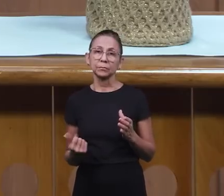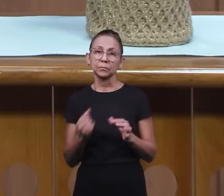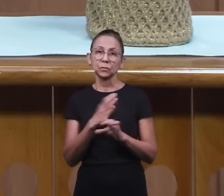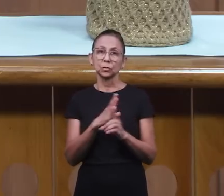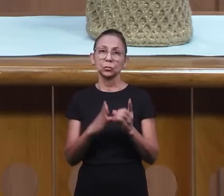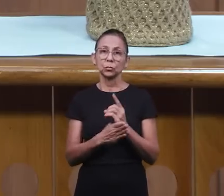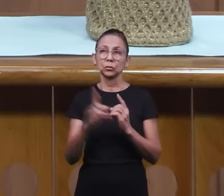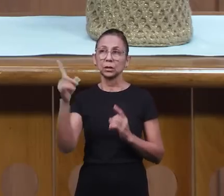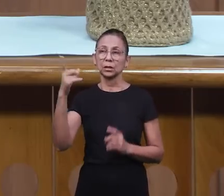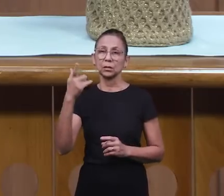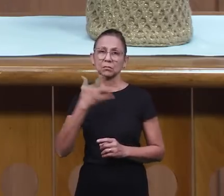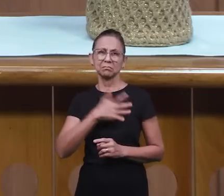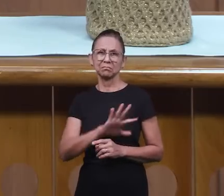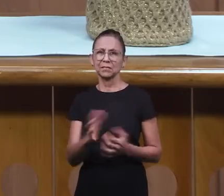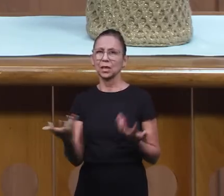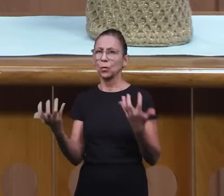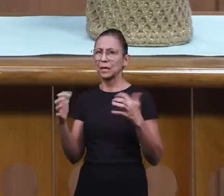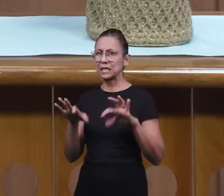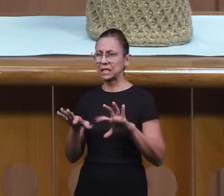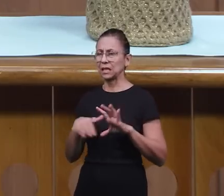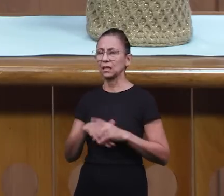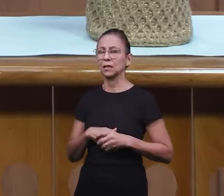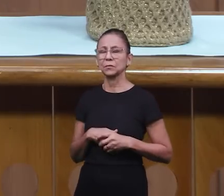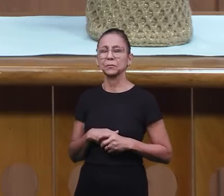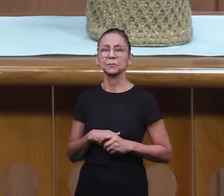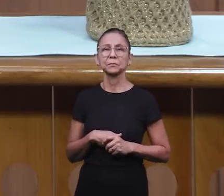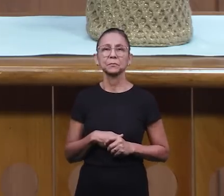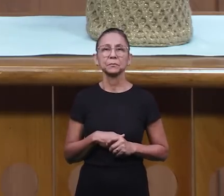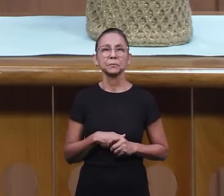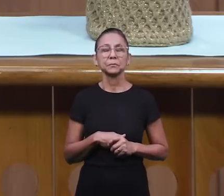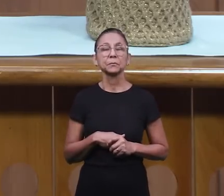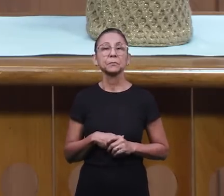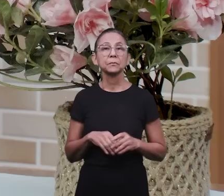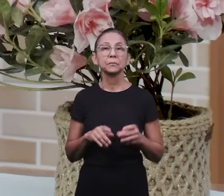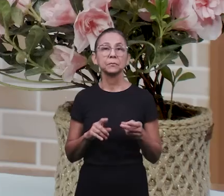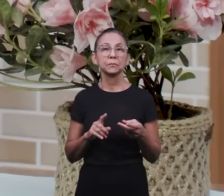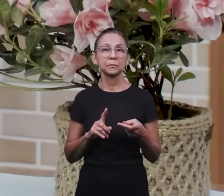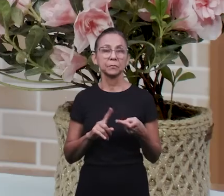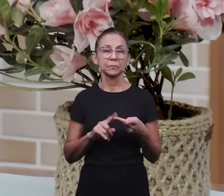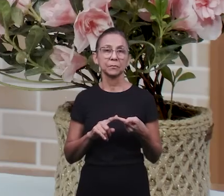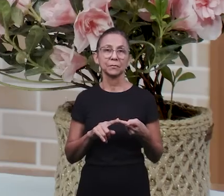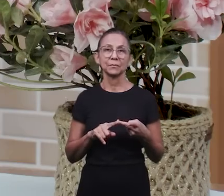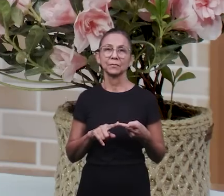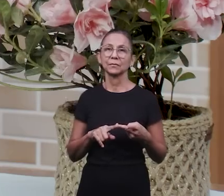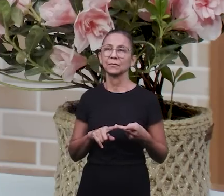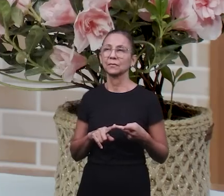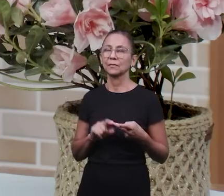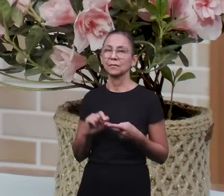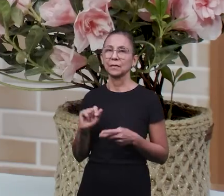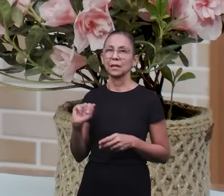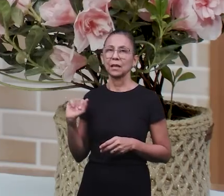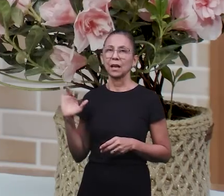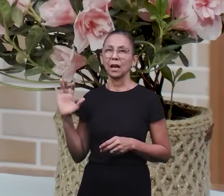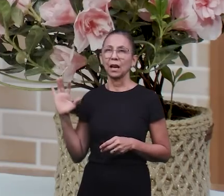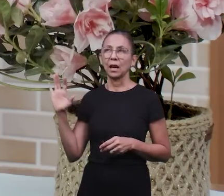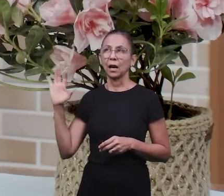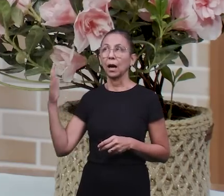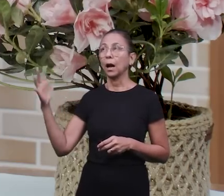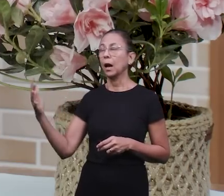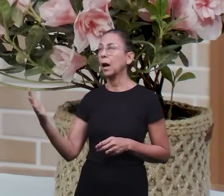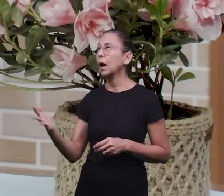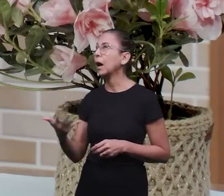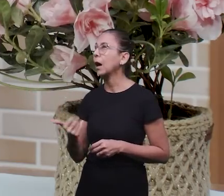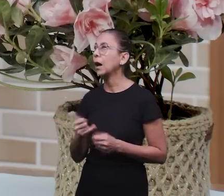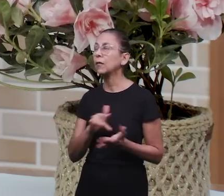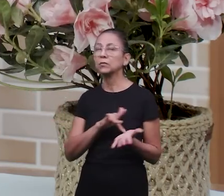culto? A primeira coisa que nós vamos ver neste culto, o culto que não agrada a Deus, é que nele a adoração é falsa.